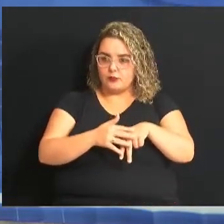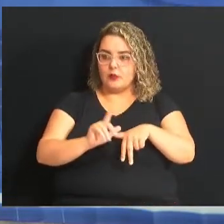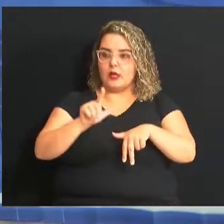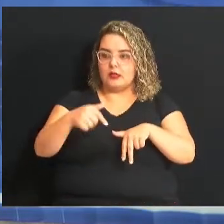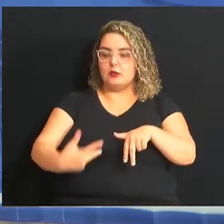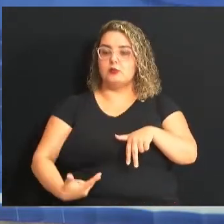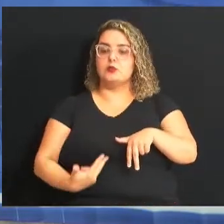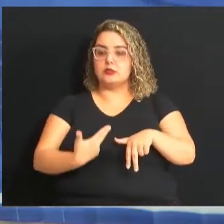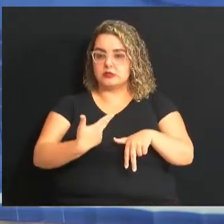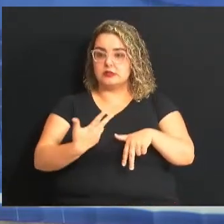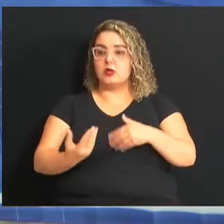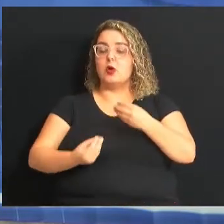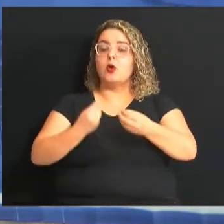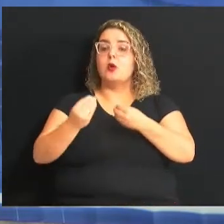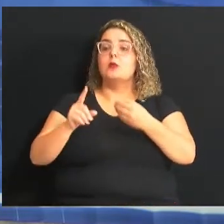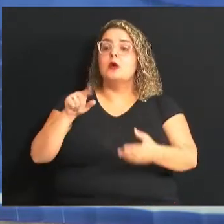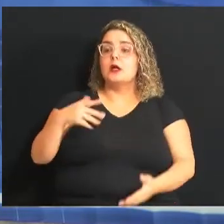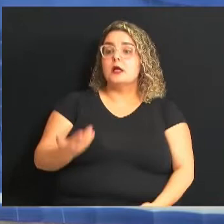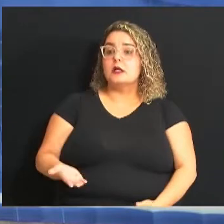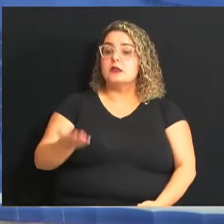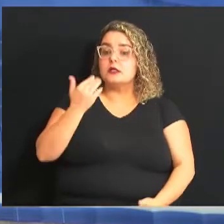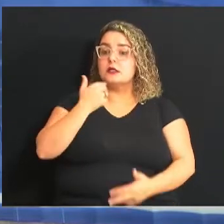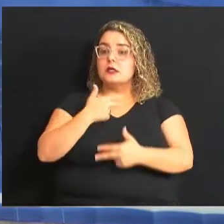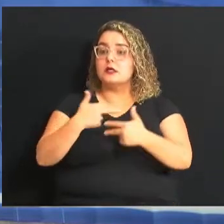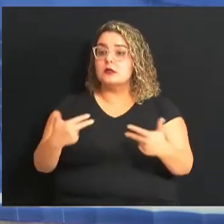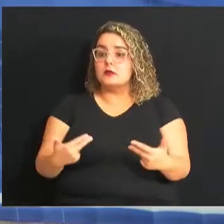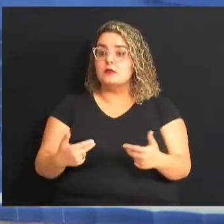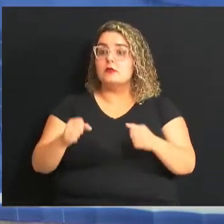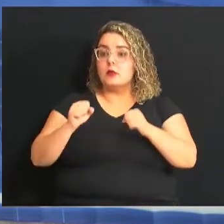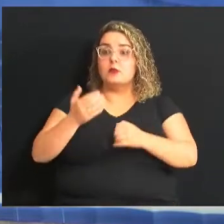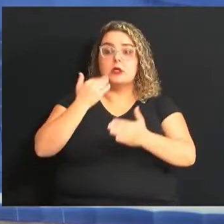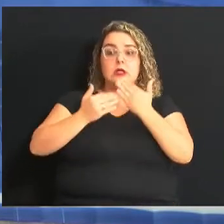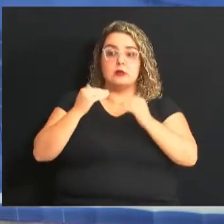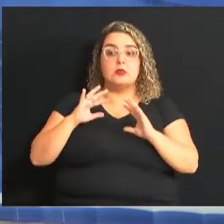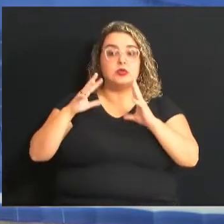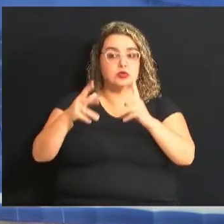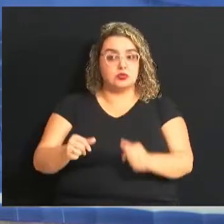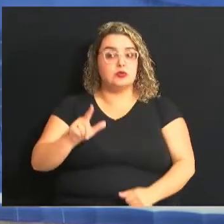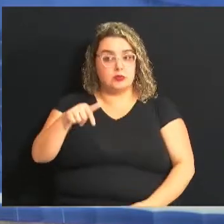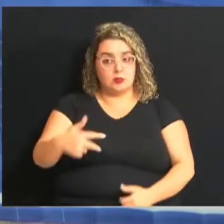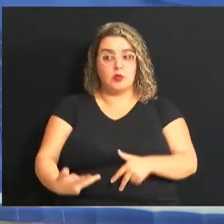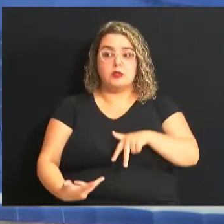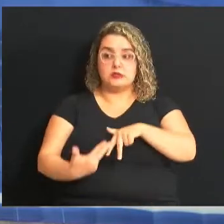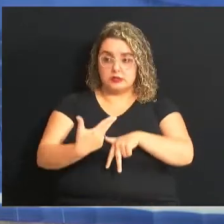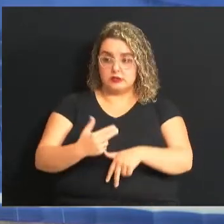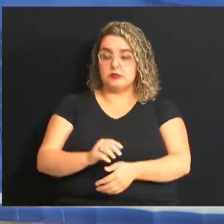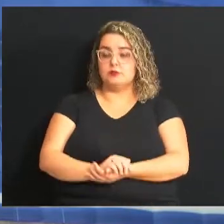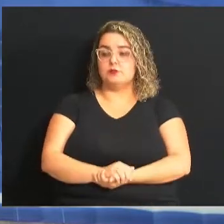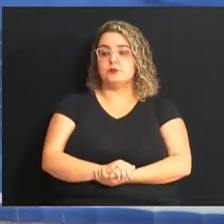fica? E a alimentação, vai poder comer de tudo depois da cirurgia, doutor?